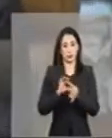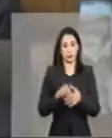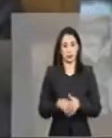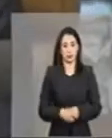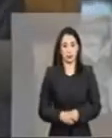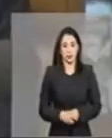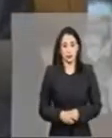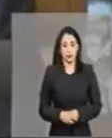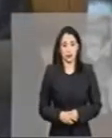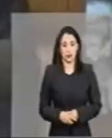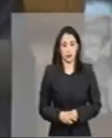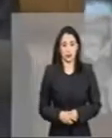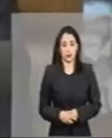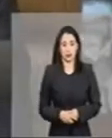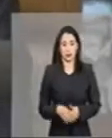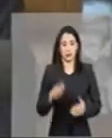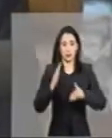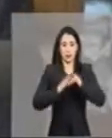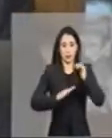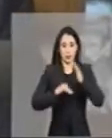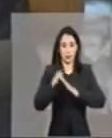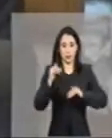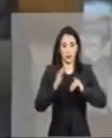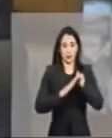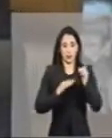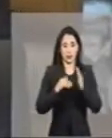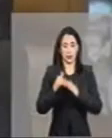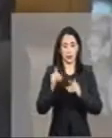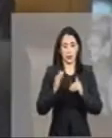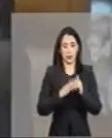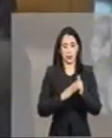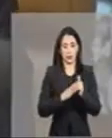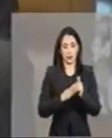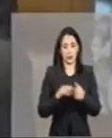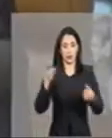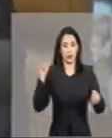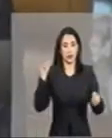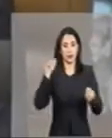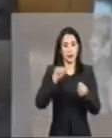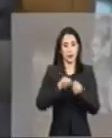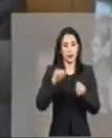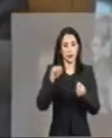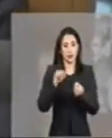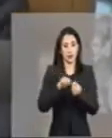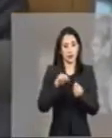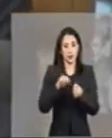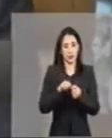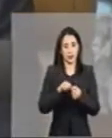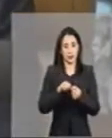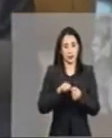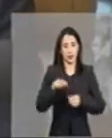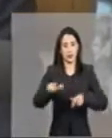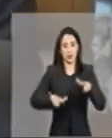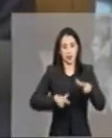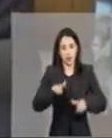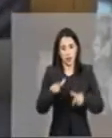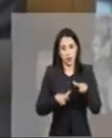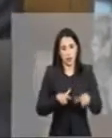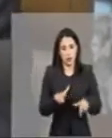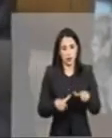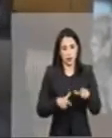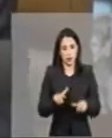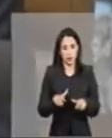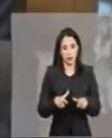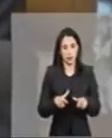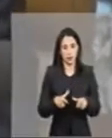prática funcional inerente ao cargo ou atividade que lhes confere prerrogativa